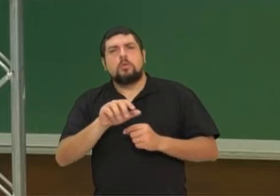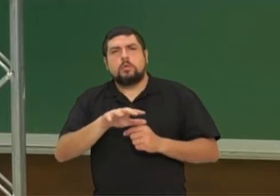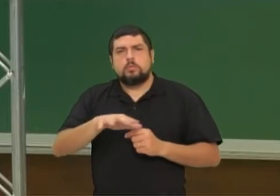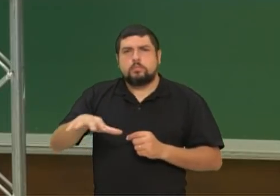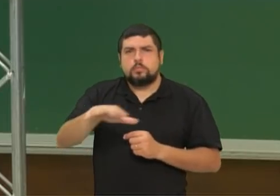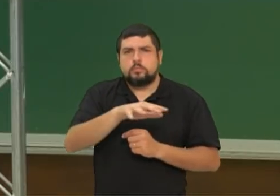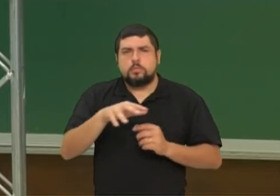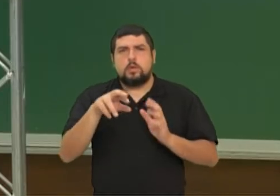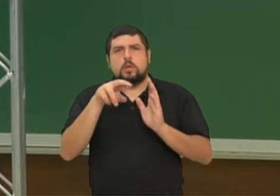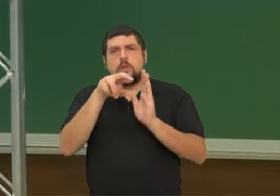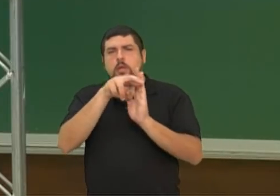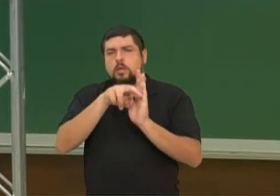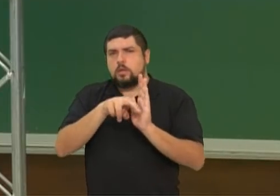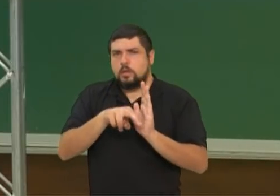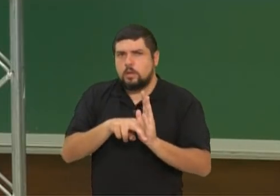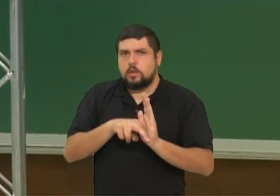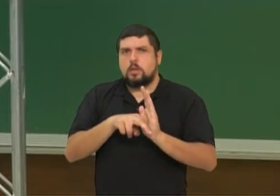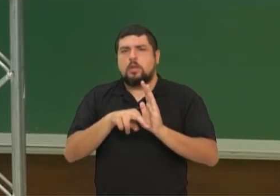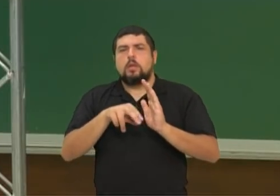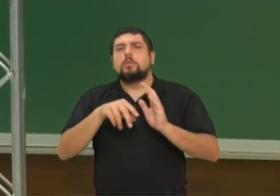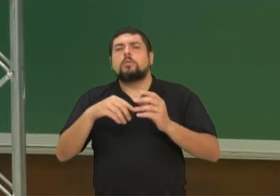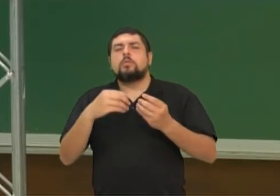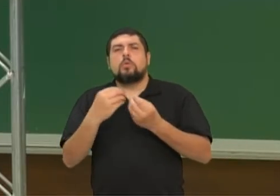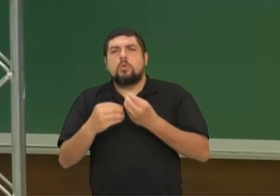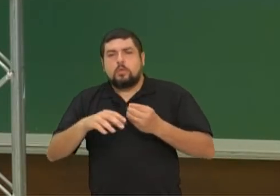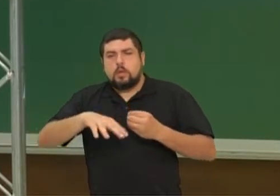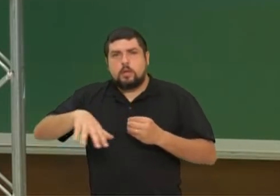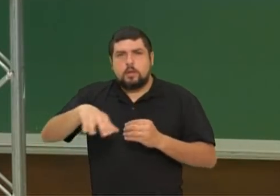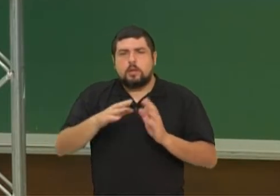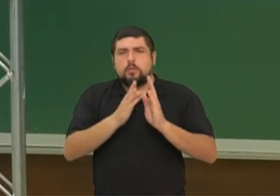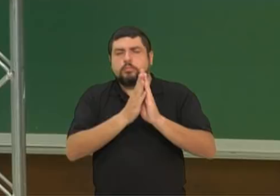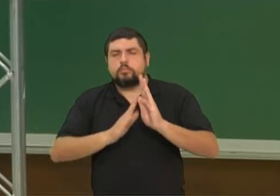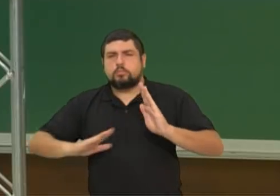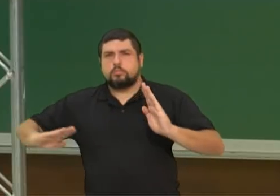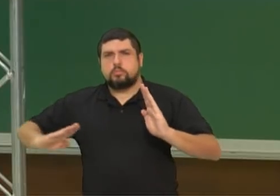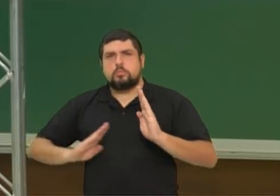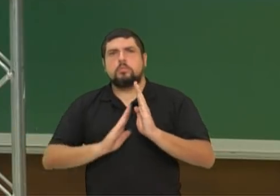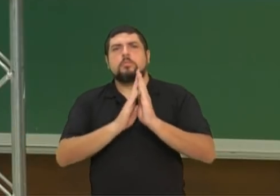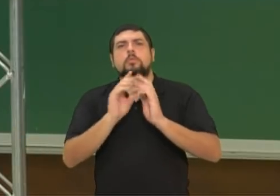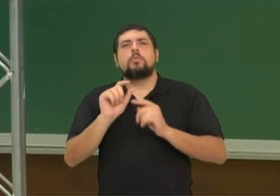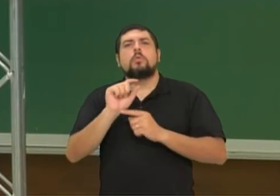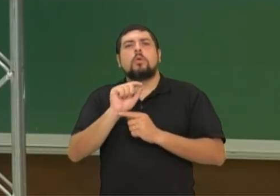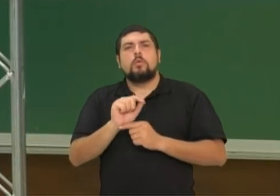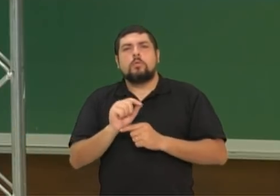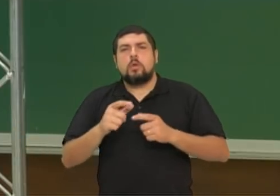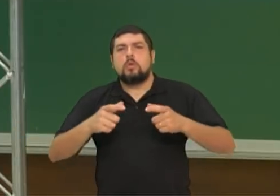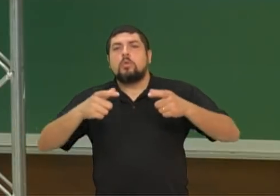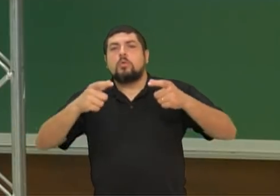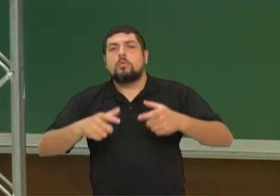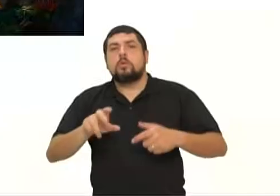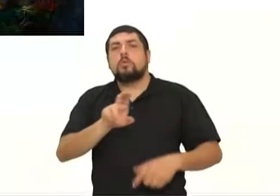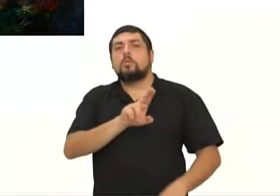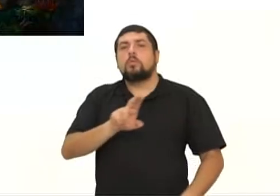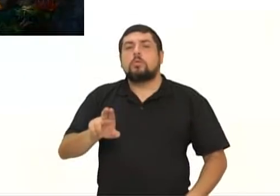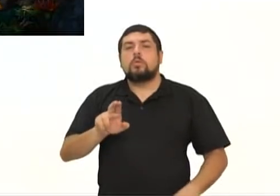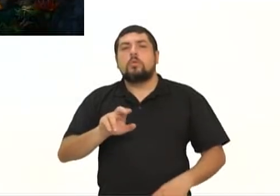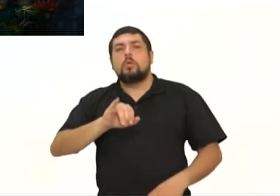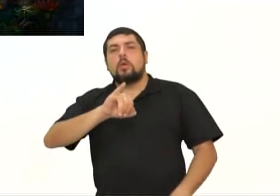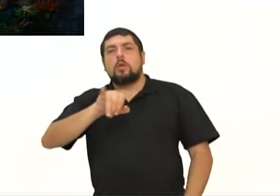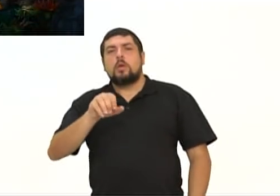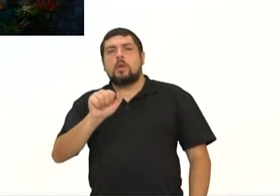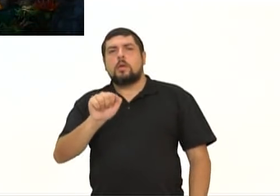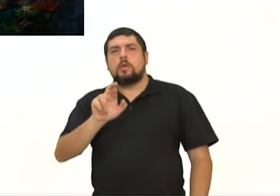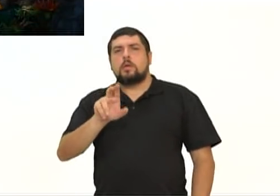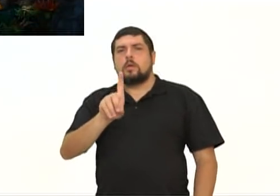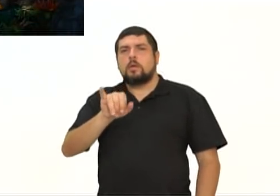rituais, as giras de Umbanda, no terreiro do Pai Maneco também tem um local muito bonito chamado de Jardim dos